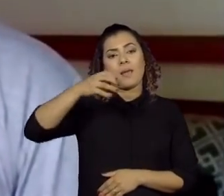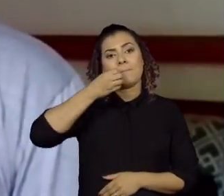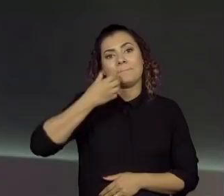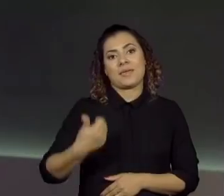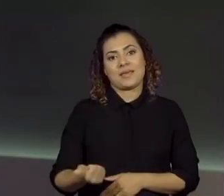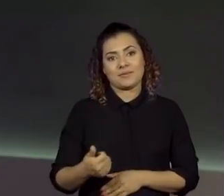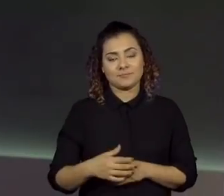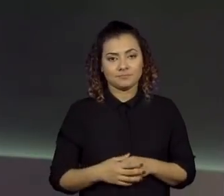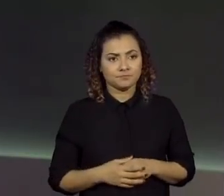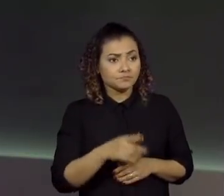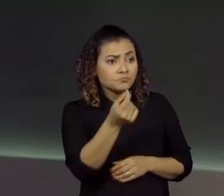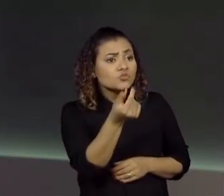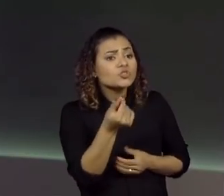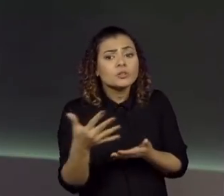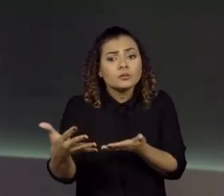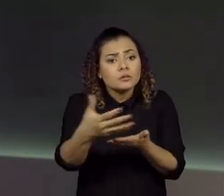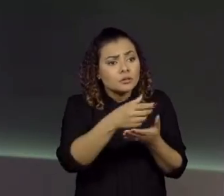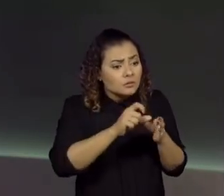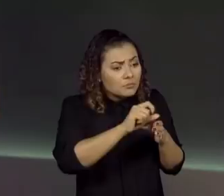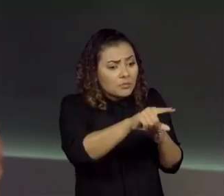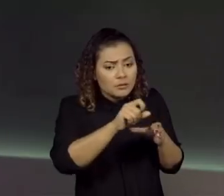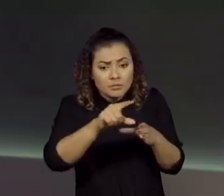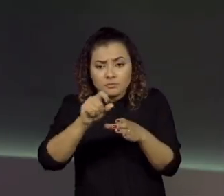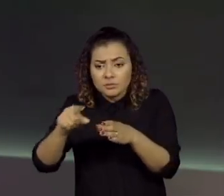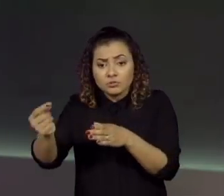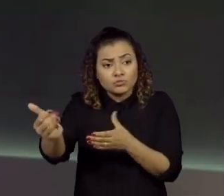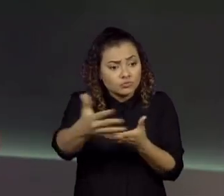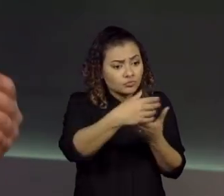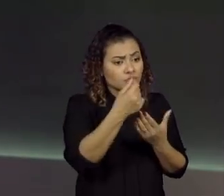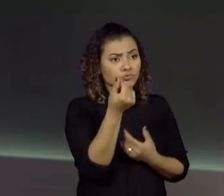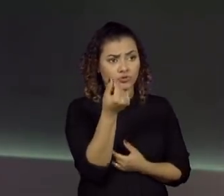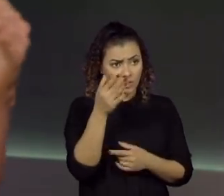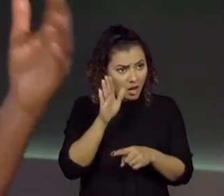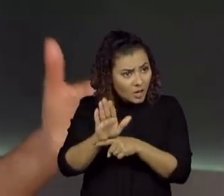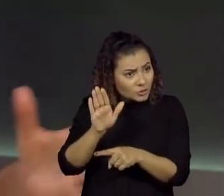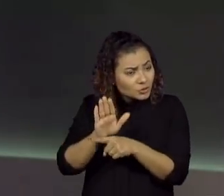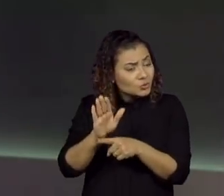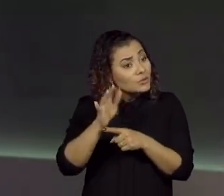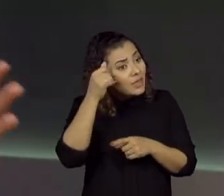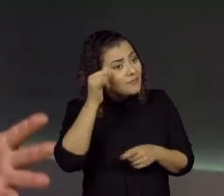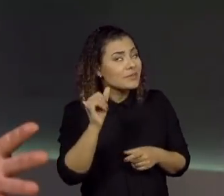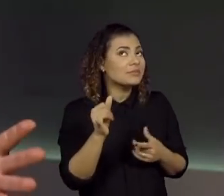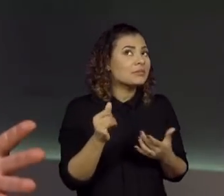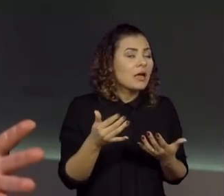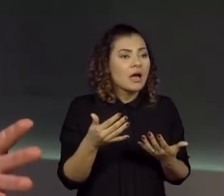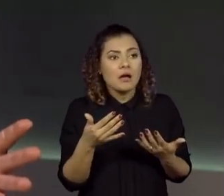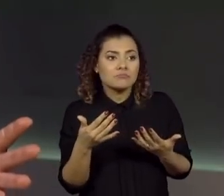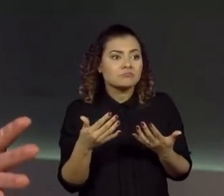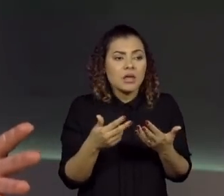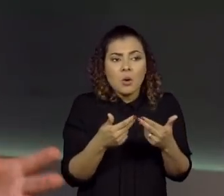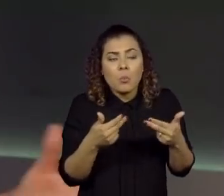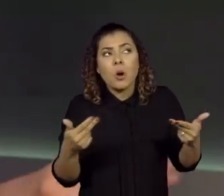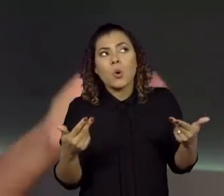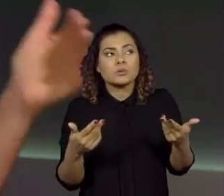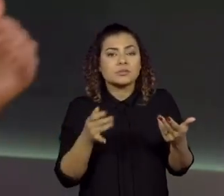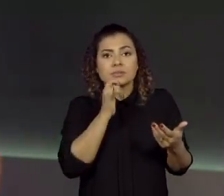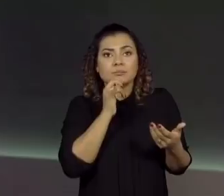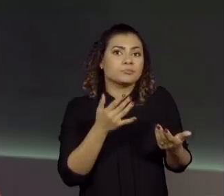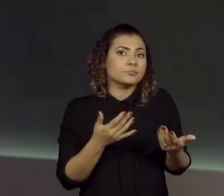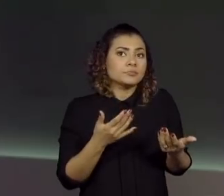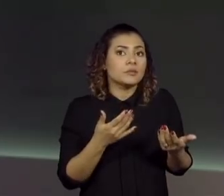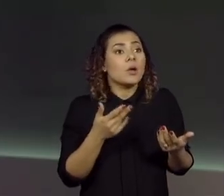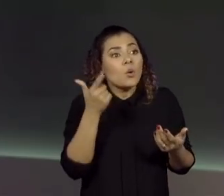criança. O dinheiro que vem do cultivo ajuda vocês a evitarem algum outro tipo de atividade que